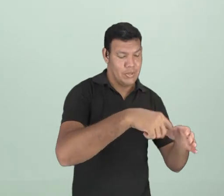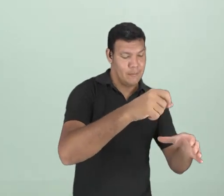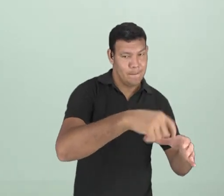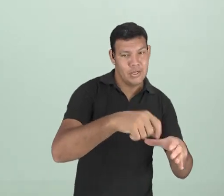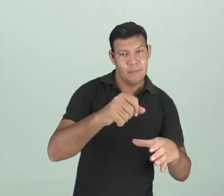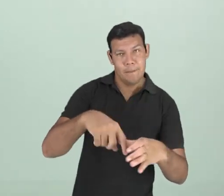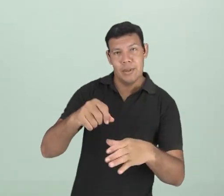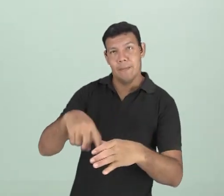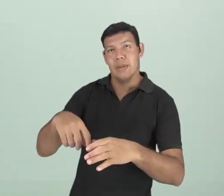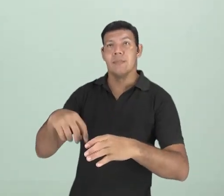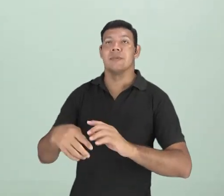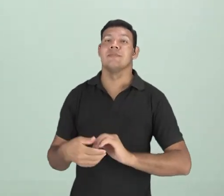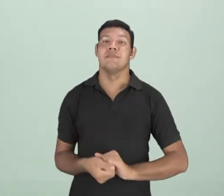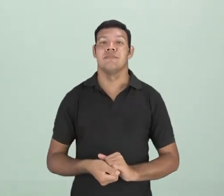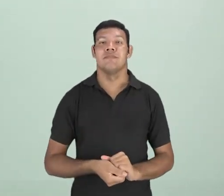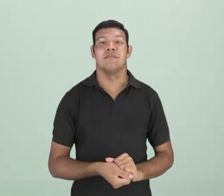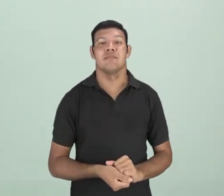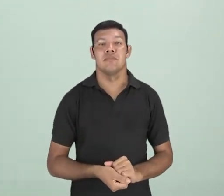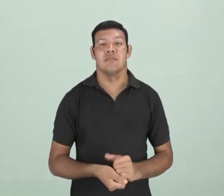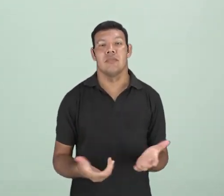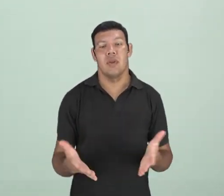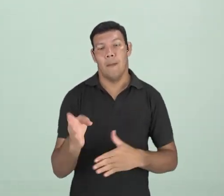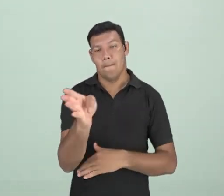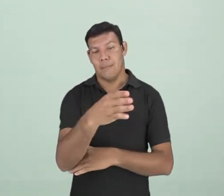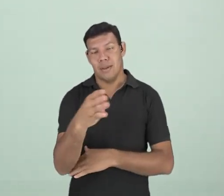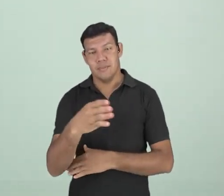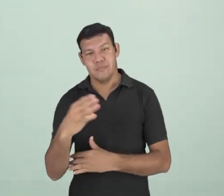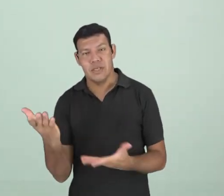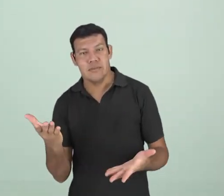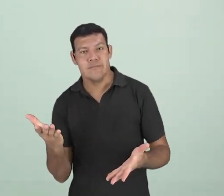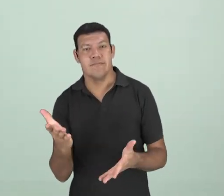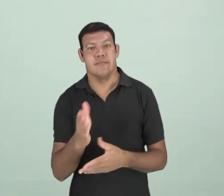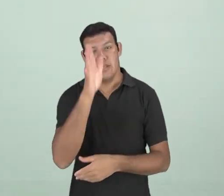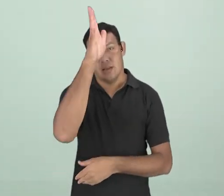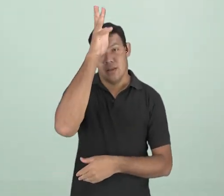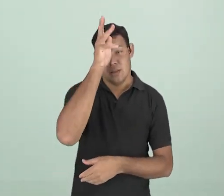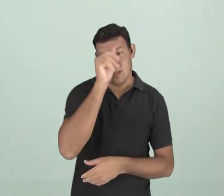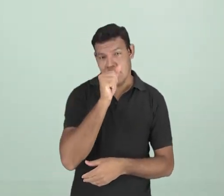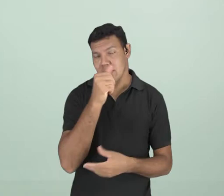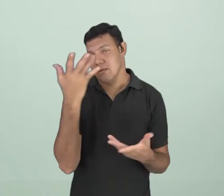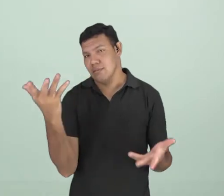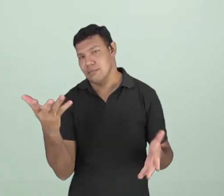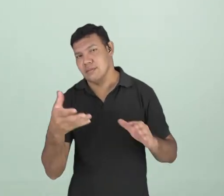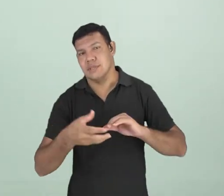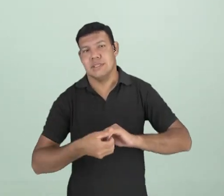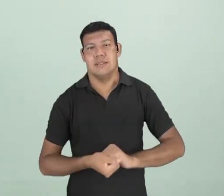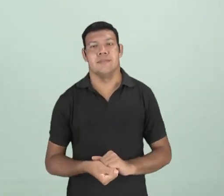no caso é o trigo, pelo peixe, pela galinha,